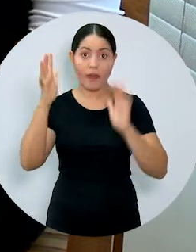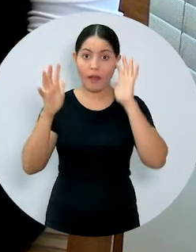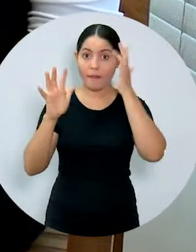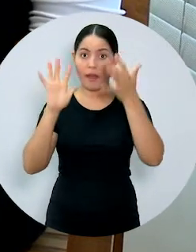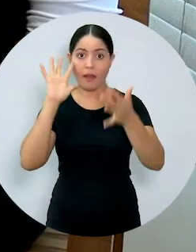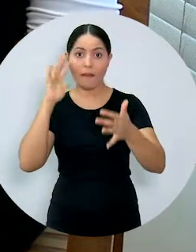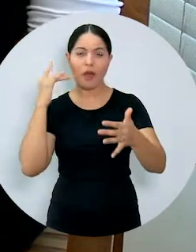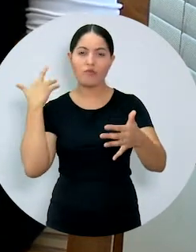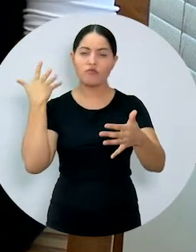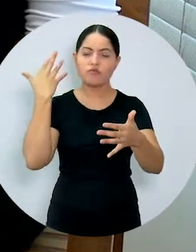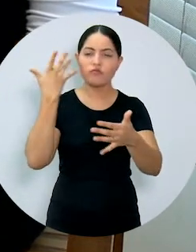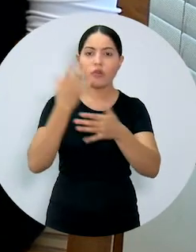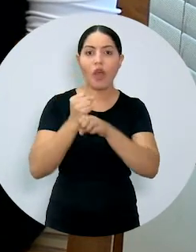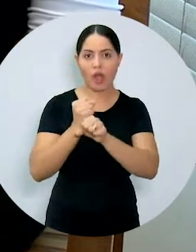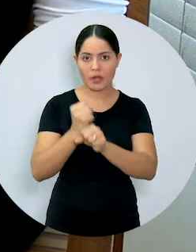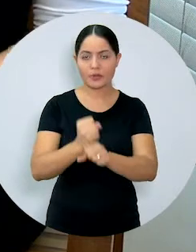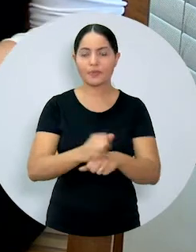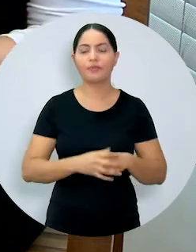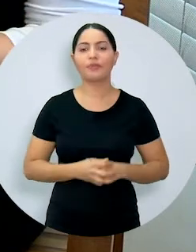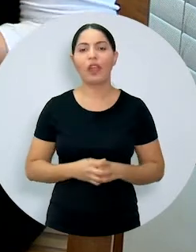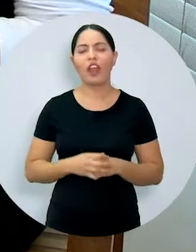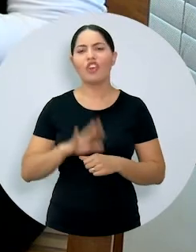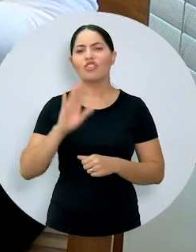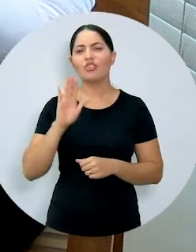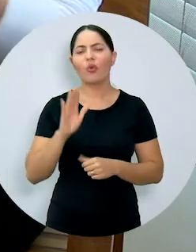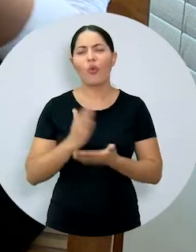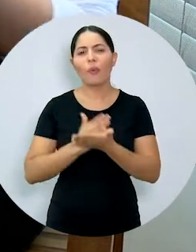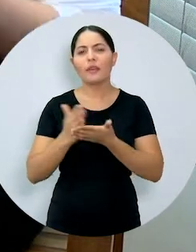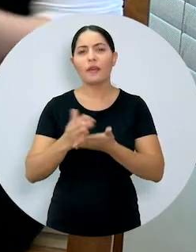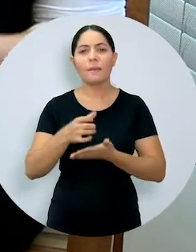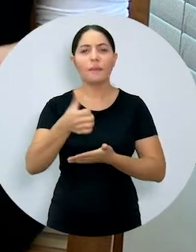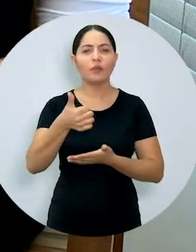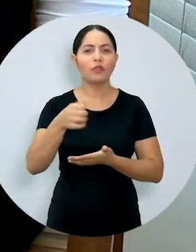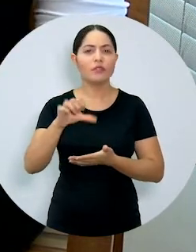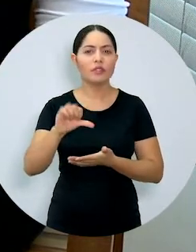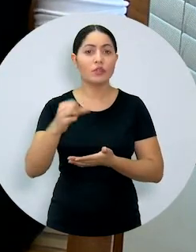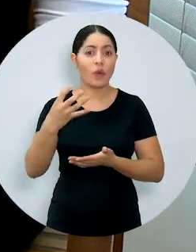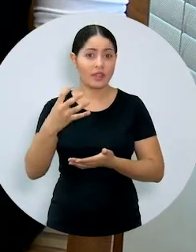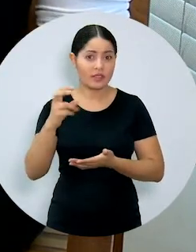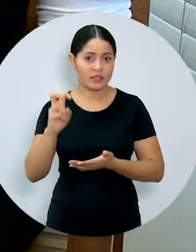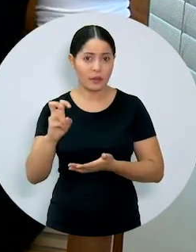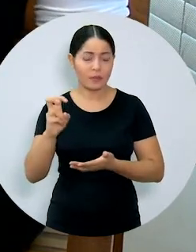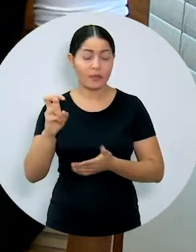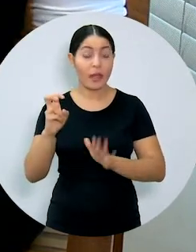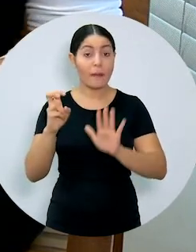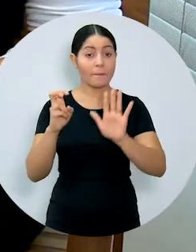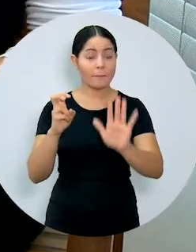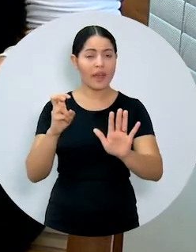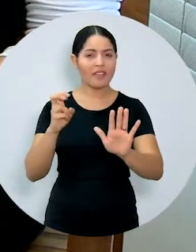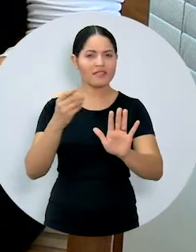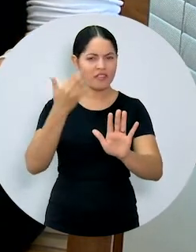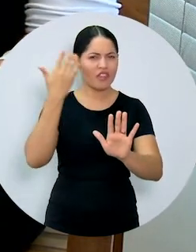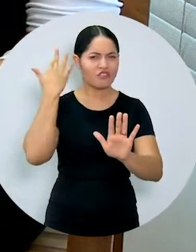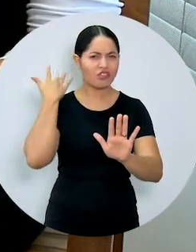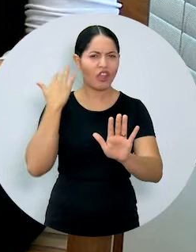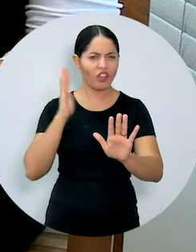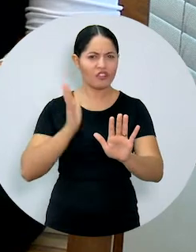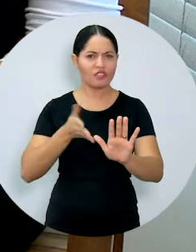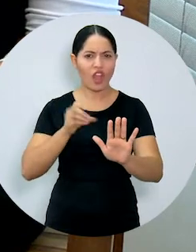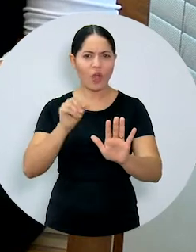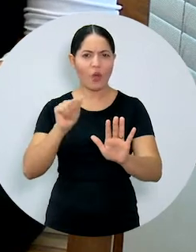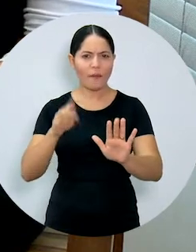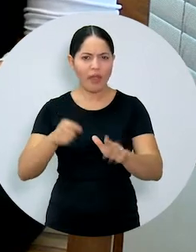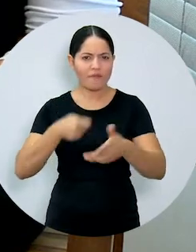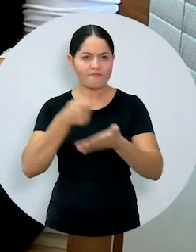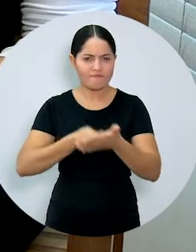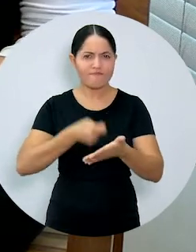travou ao longo dos anos. Comecei aí em 1945, mas desde antes a Ordem